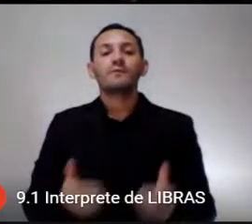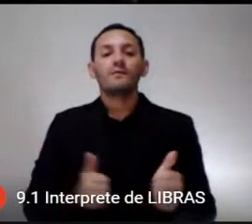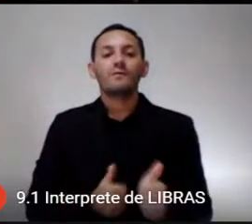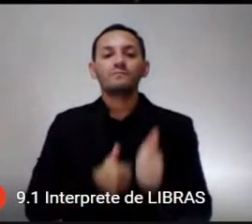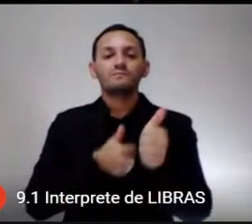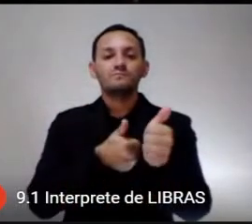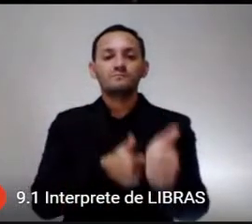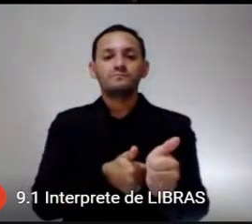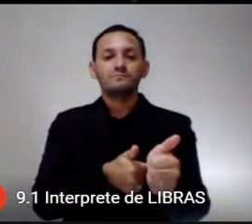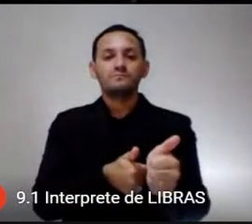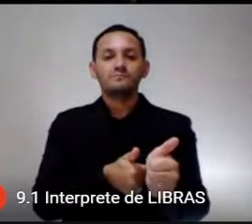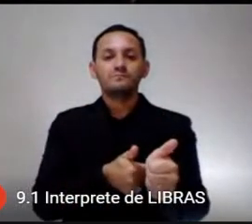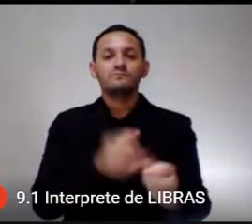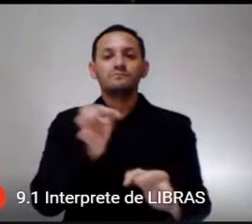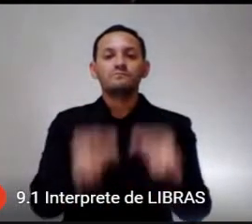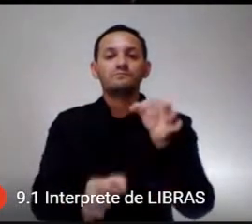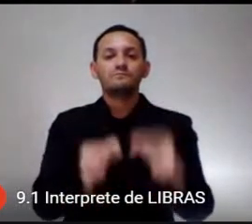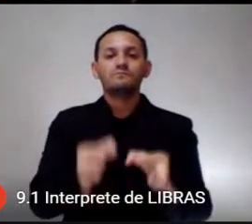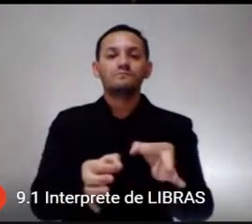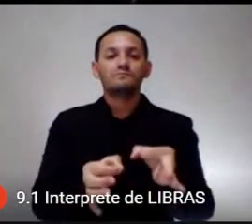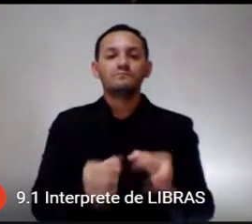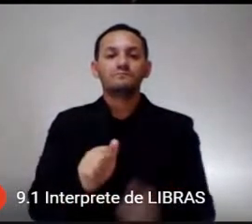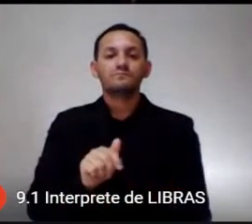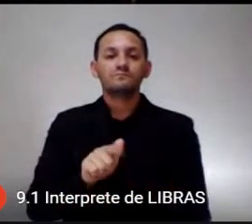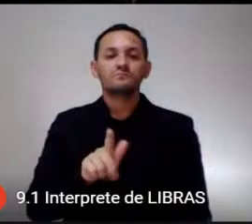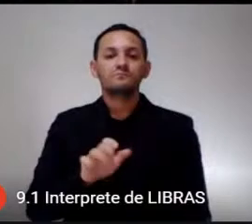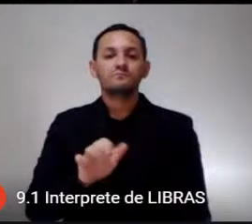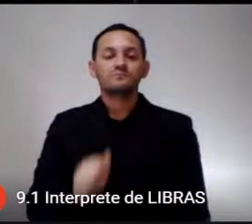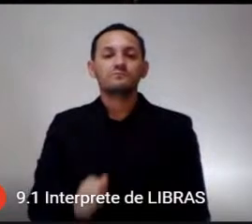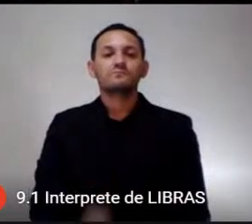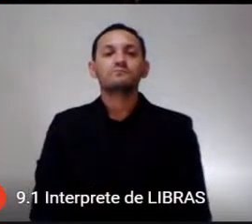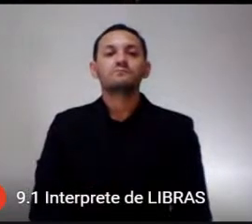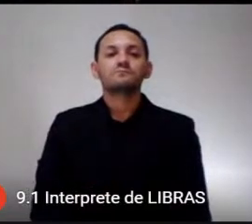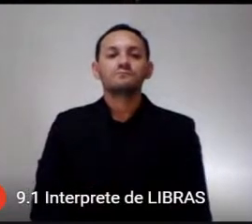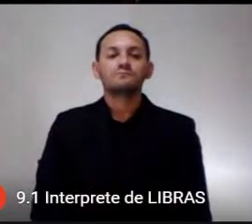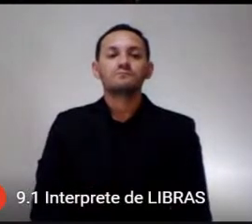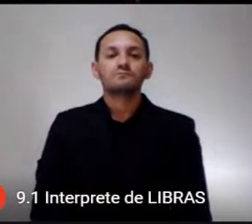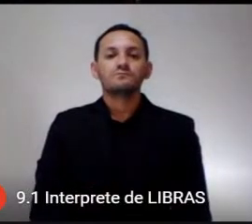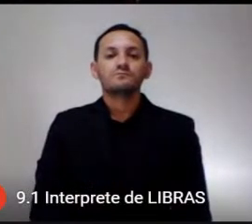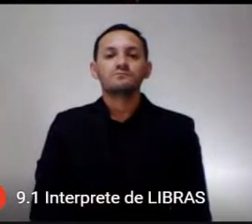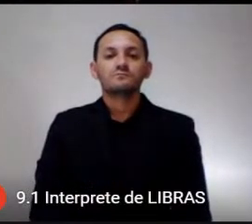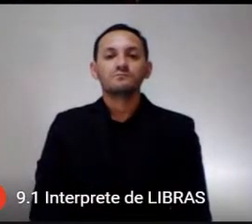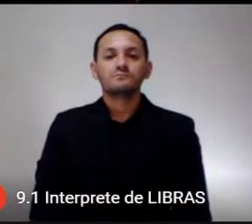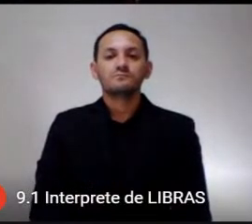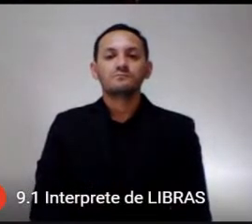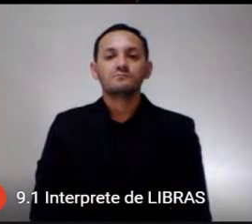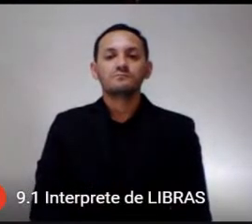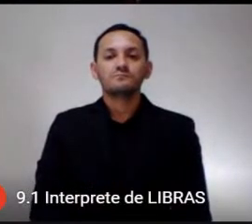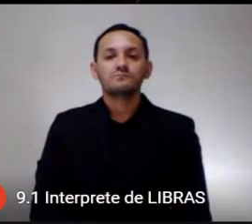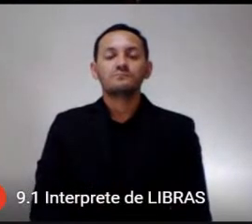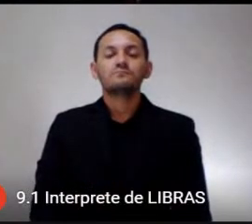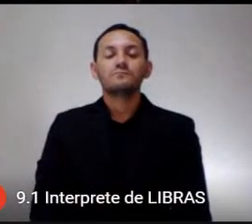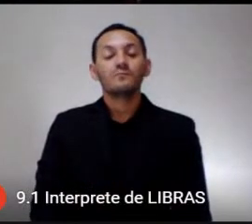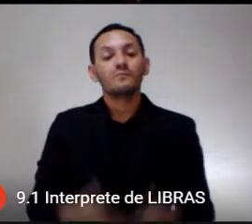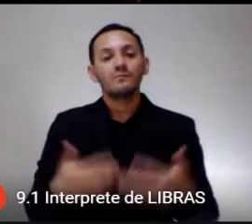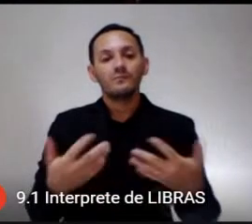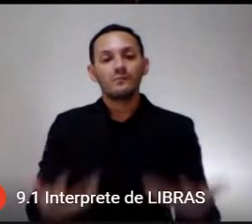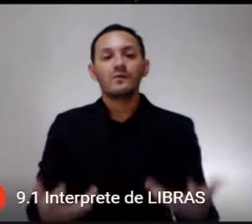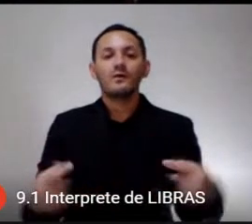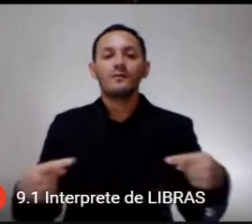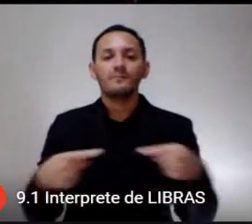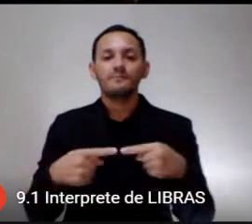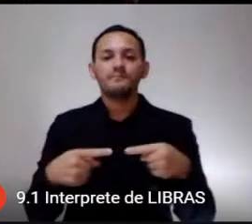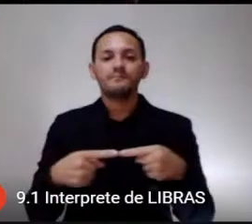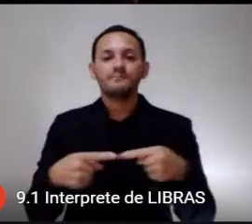acompanhar a divergência. Pelo conhecimento, né? Perfeito. Exatamente, pelo conhecimento